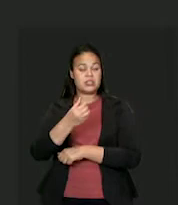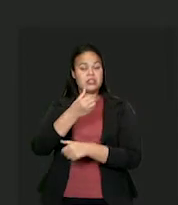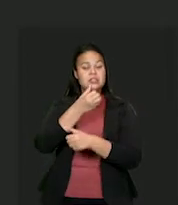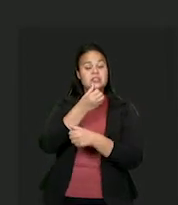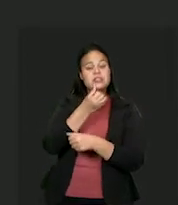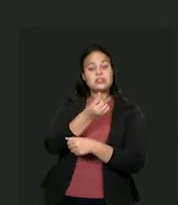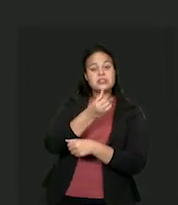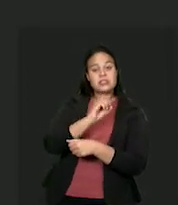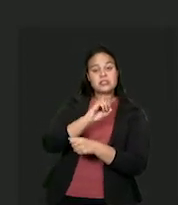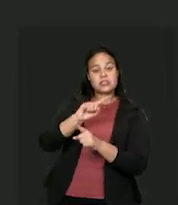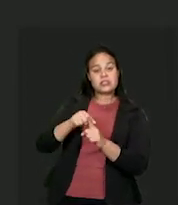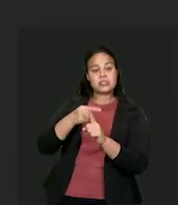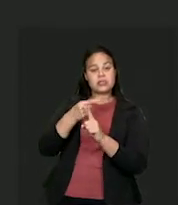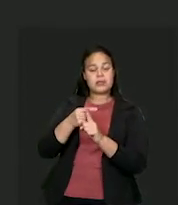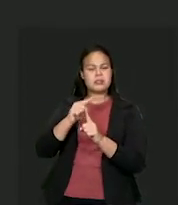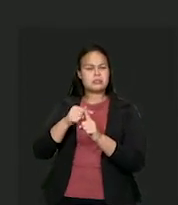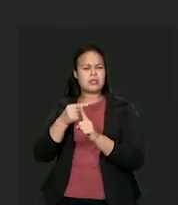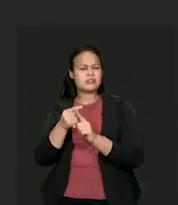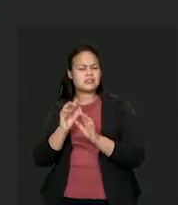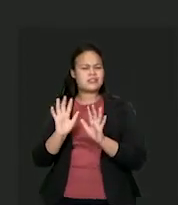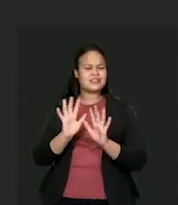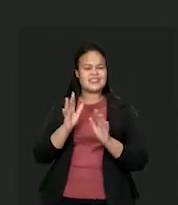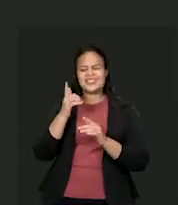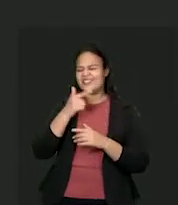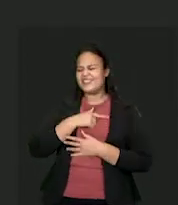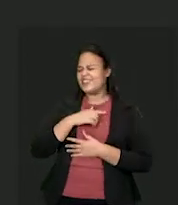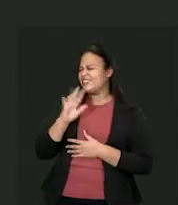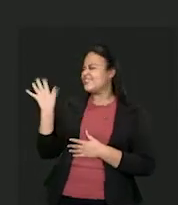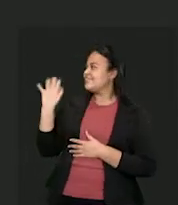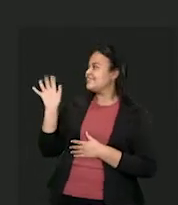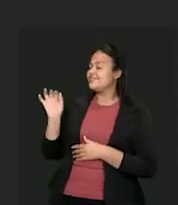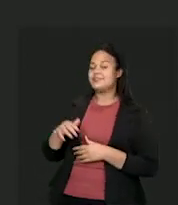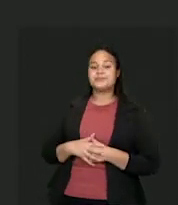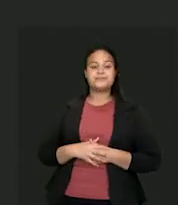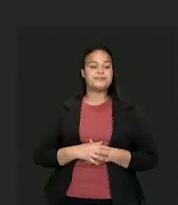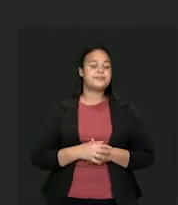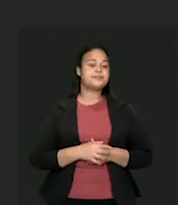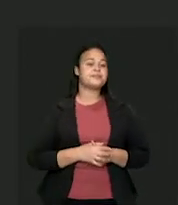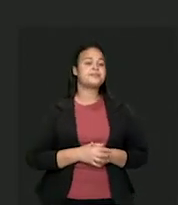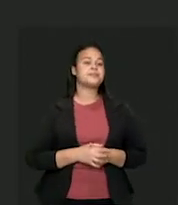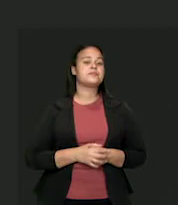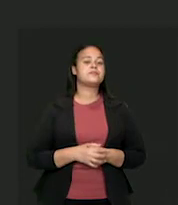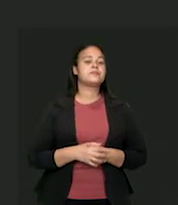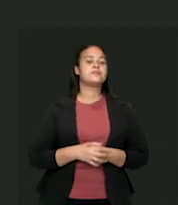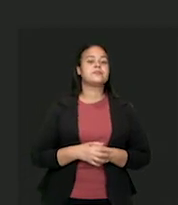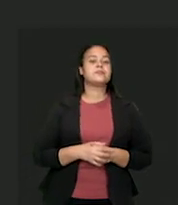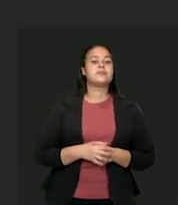60 mais o mais ficou muito feio aqui, né? Deixa eu apagar tudo.